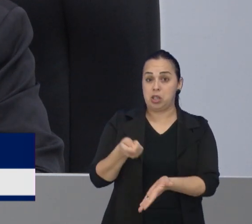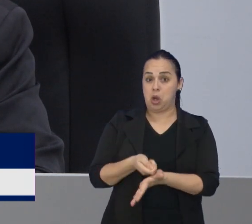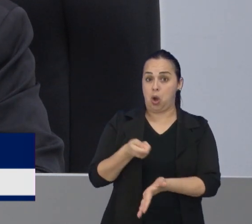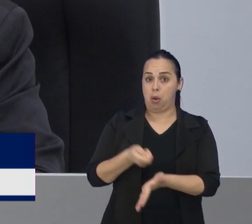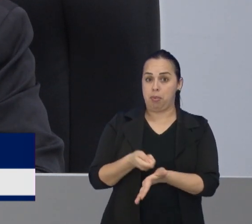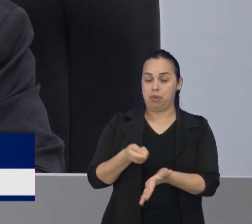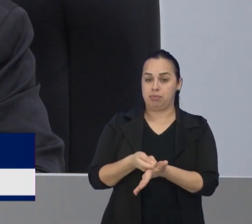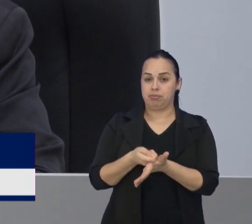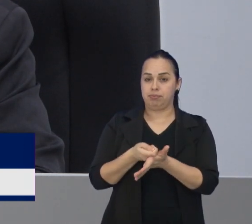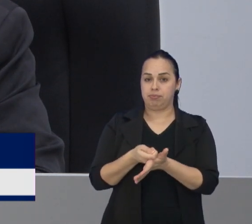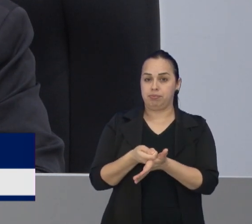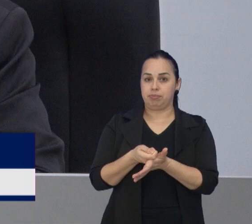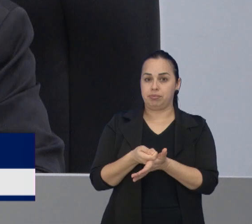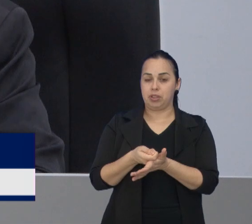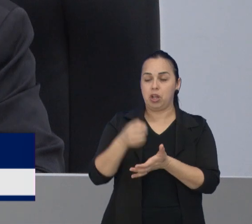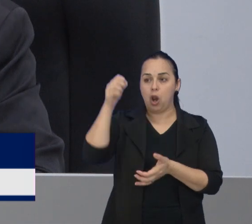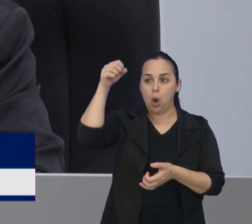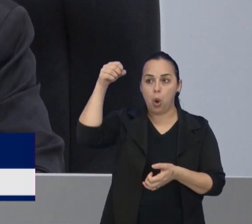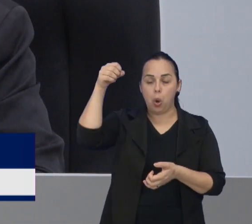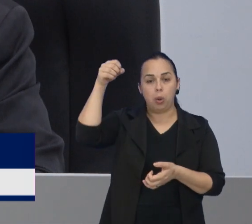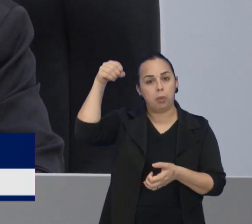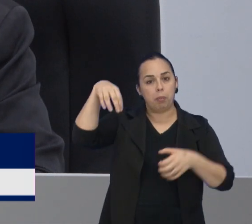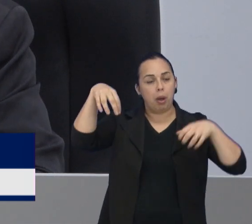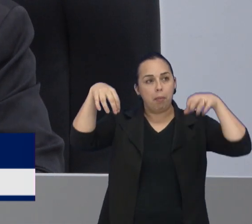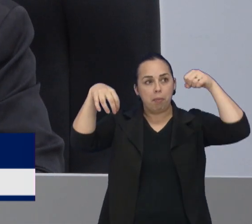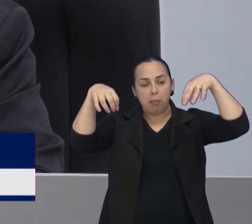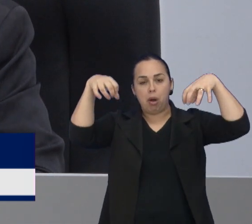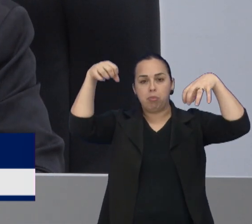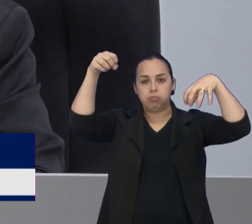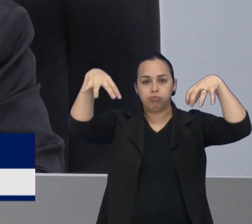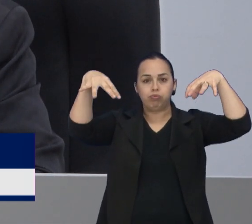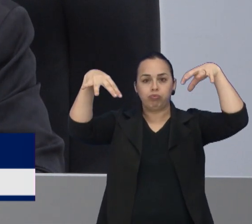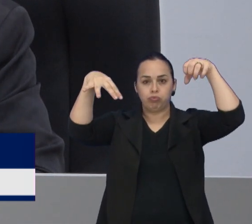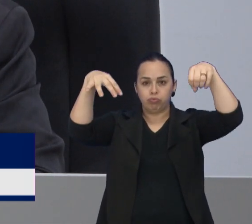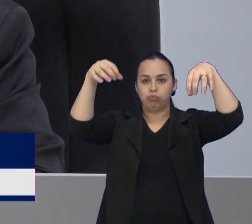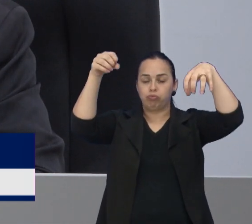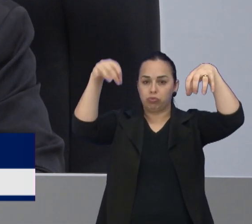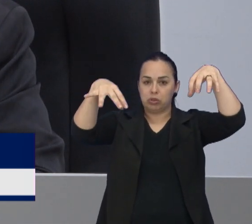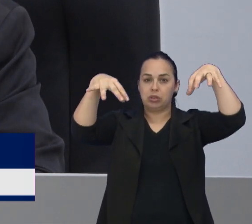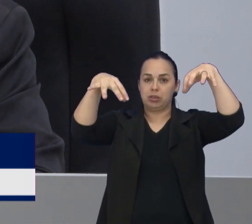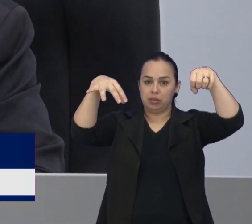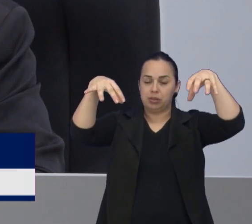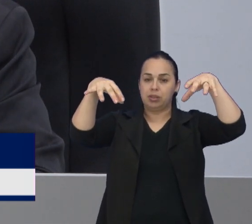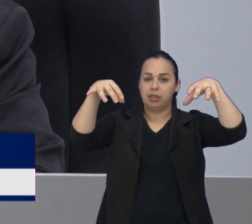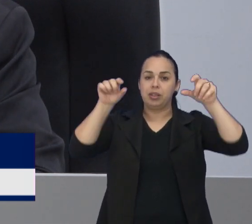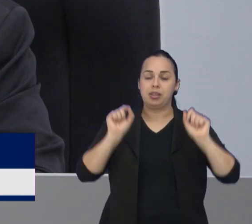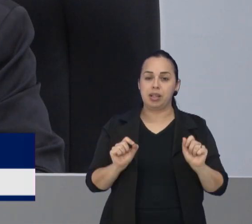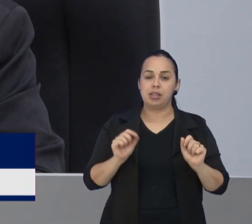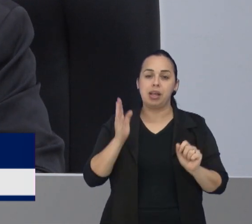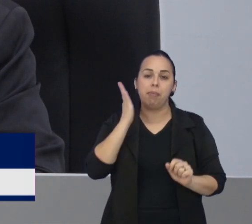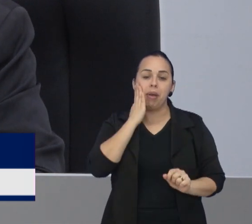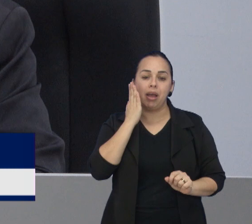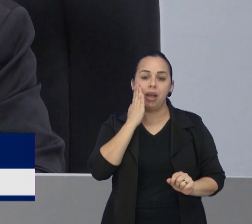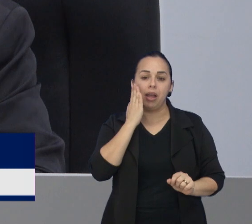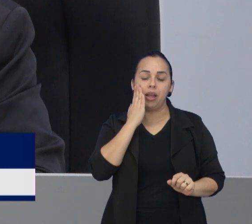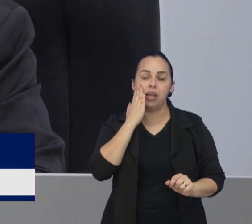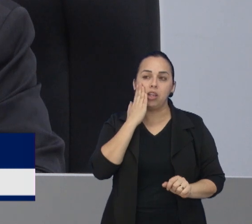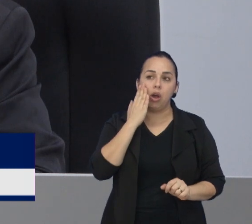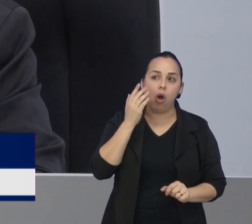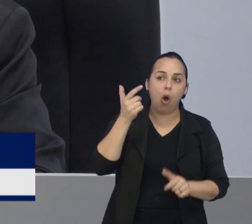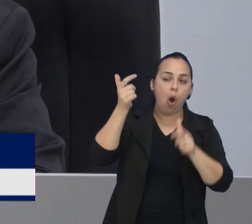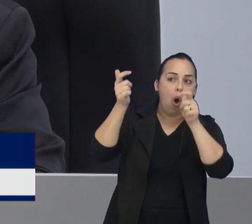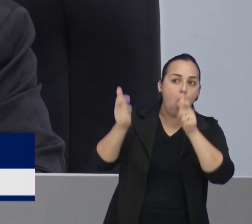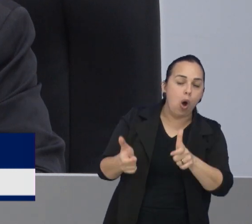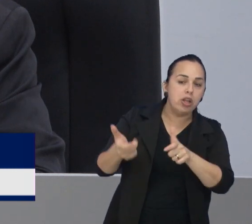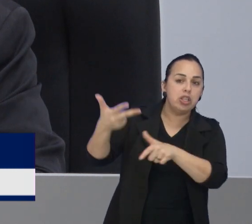de dispositivos luminosos com luz intermitente, indicando a presença de radares nas